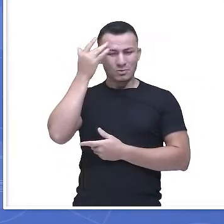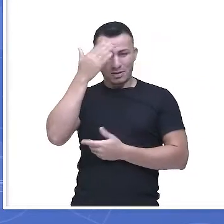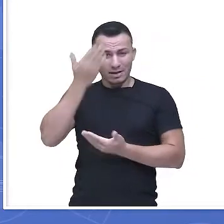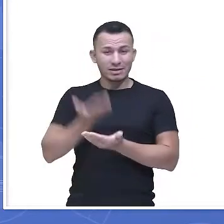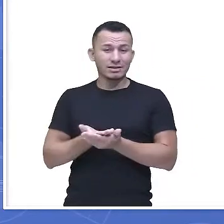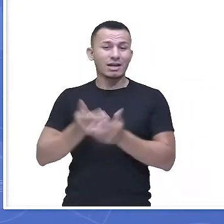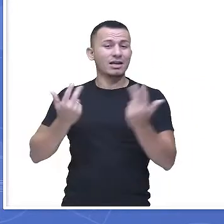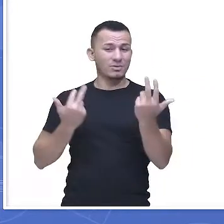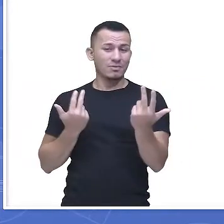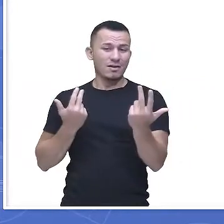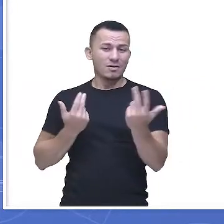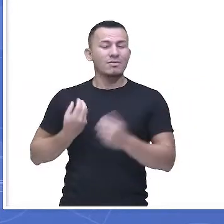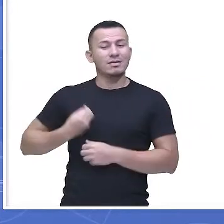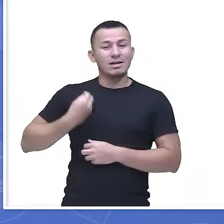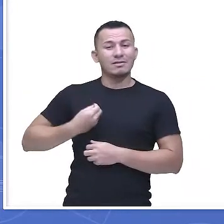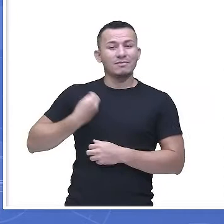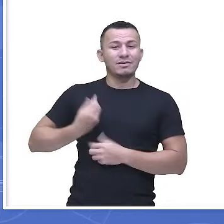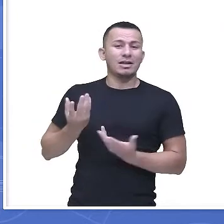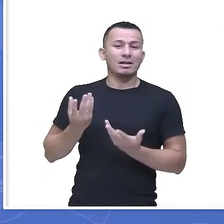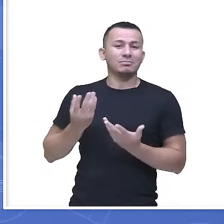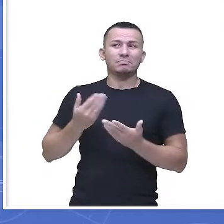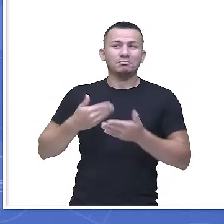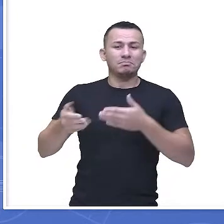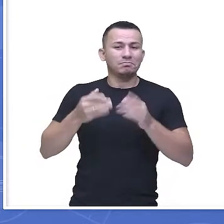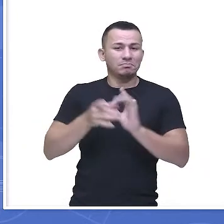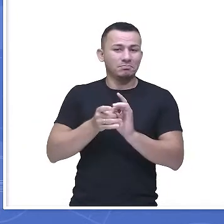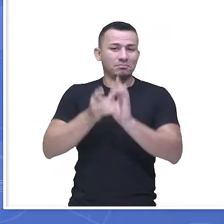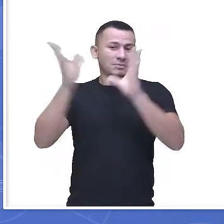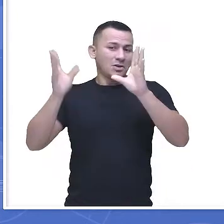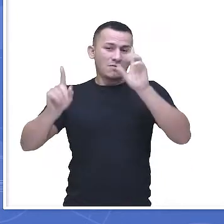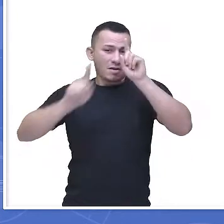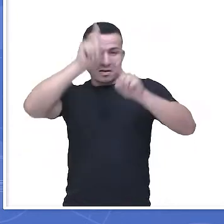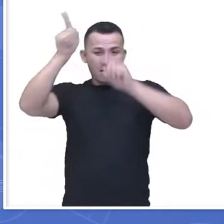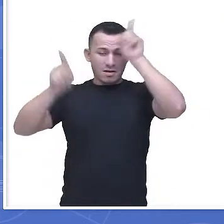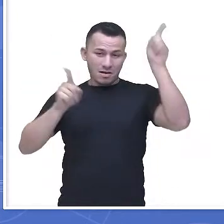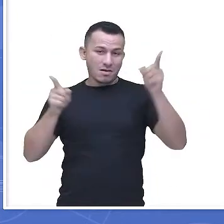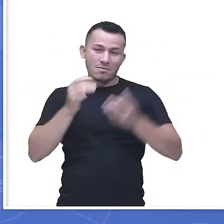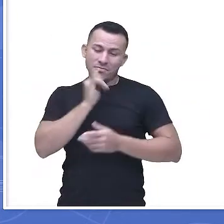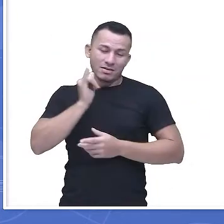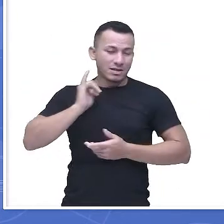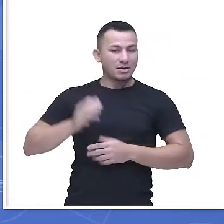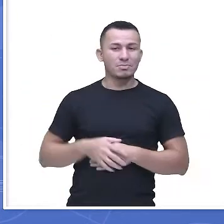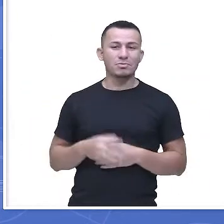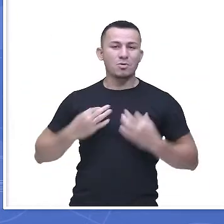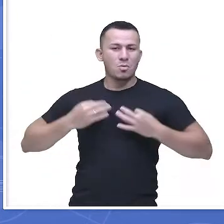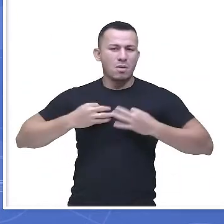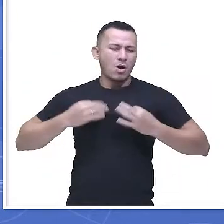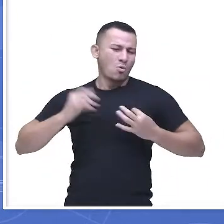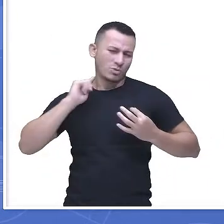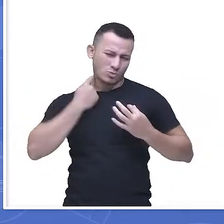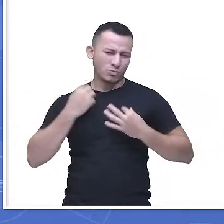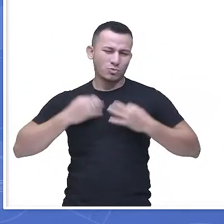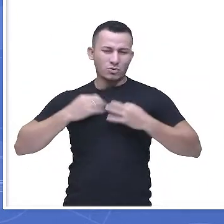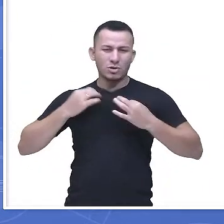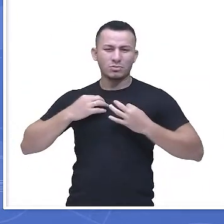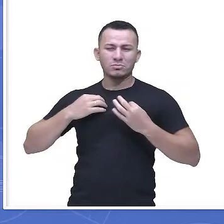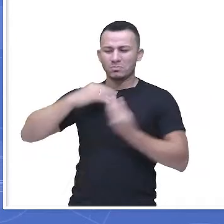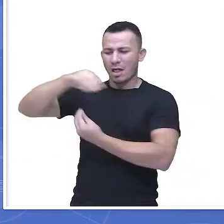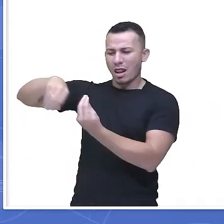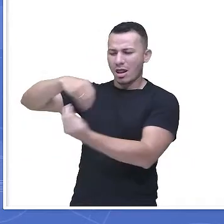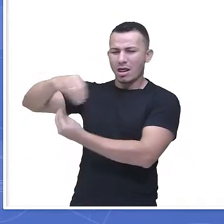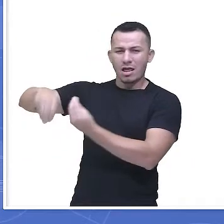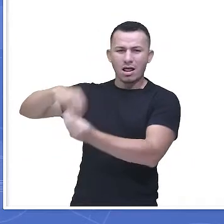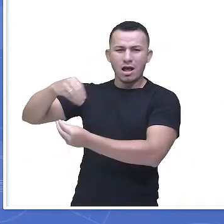assim também, de forma aleatória. Acreditava-se que você colocava uma roupa suja em alguma coisa